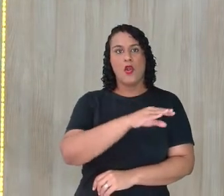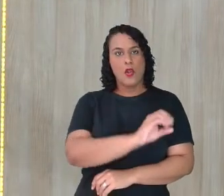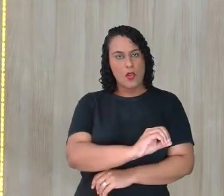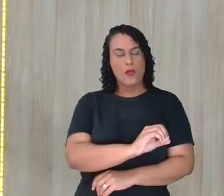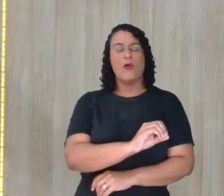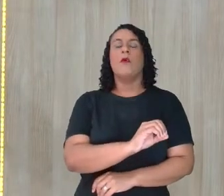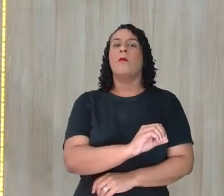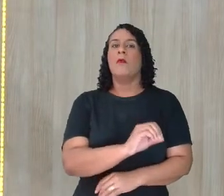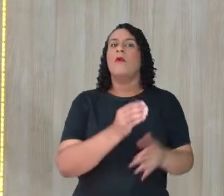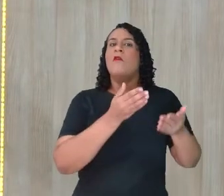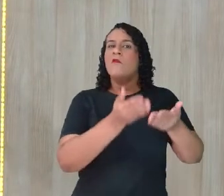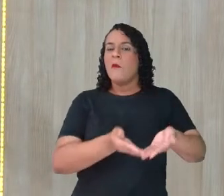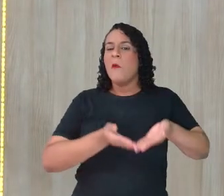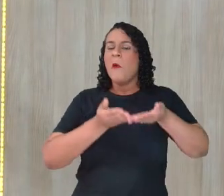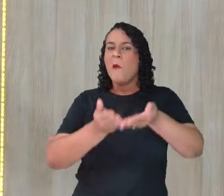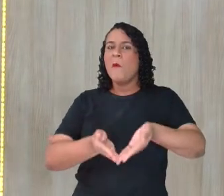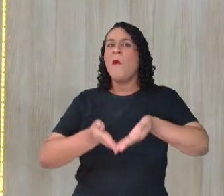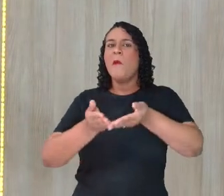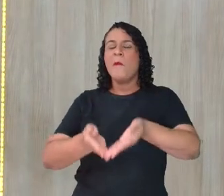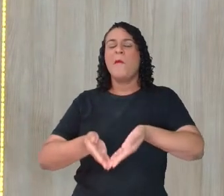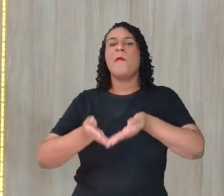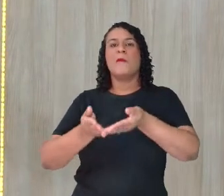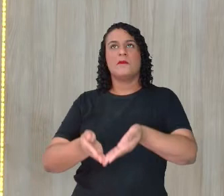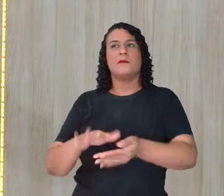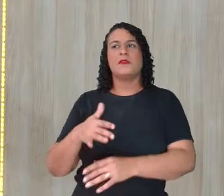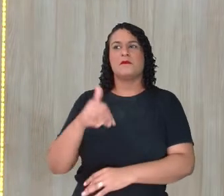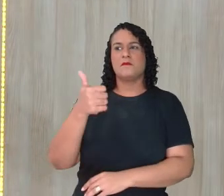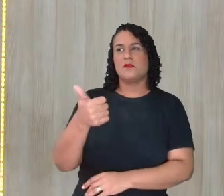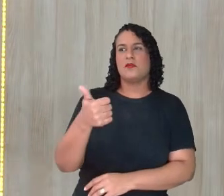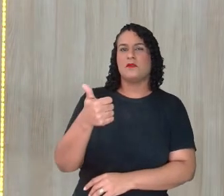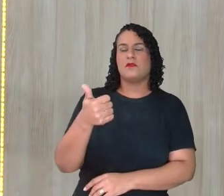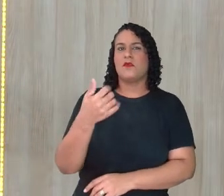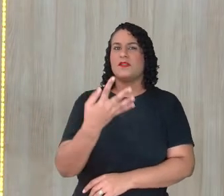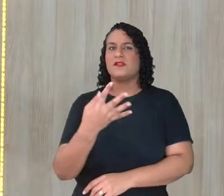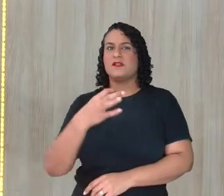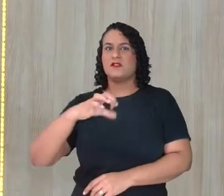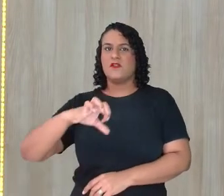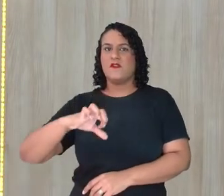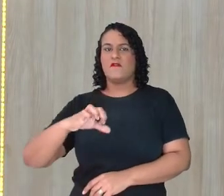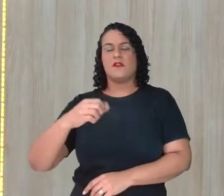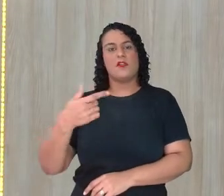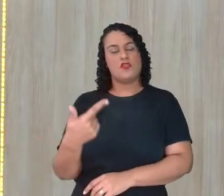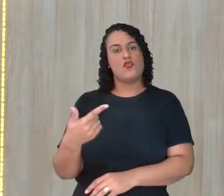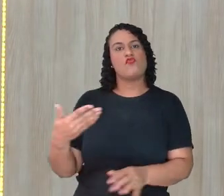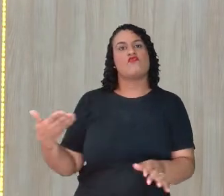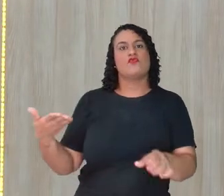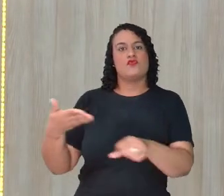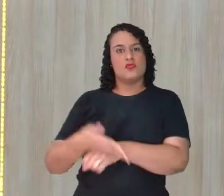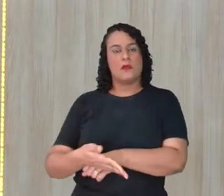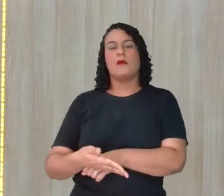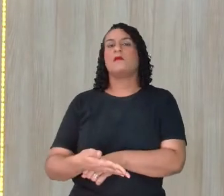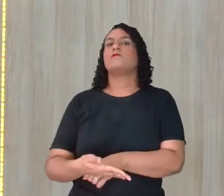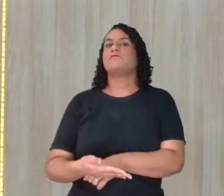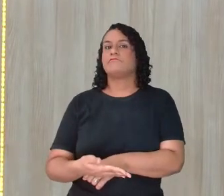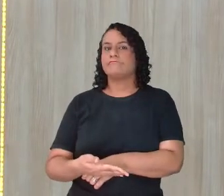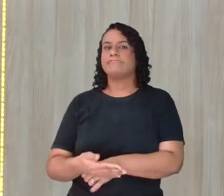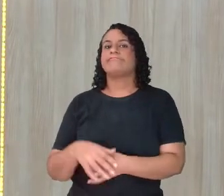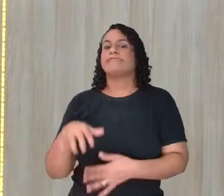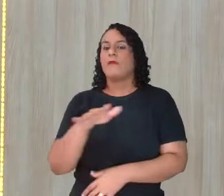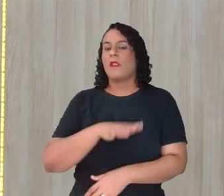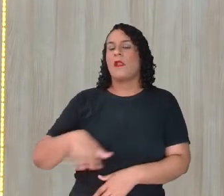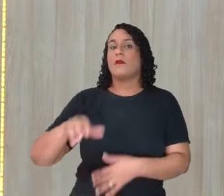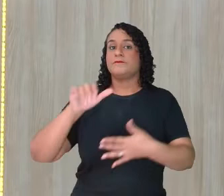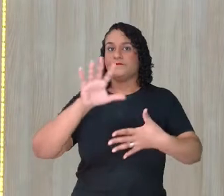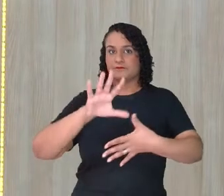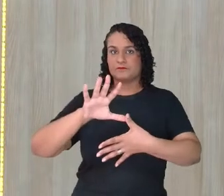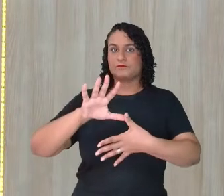território do território americano, né, 1492 aí chegando aqui no território americano. Então, nesse